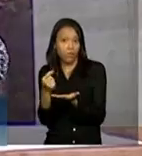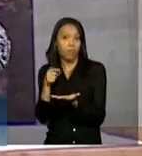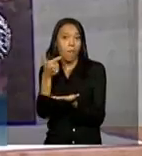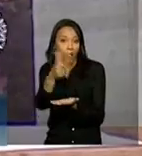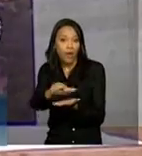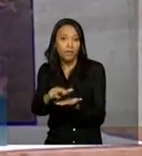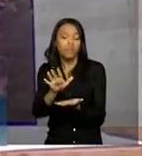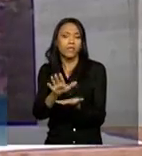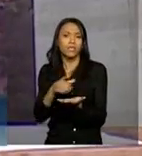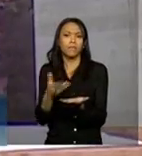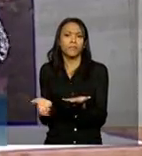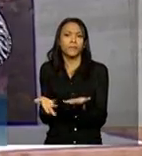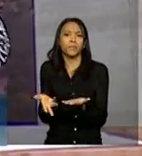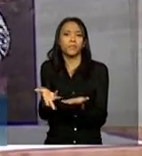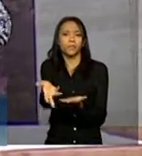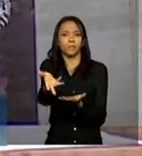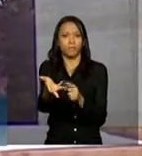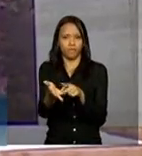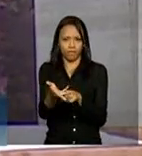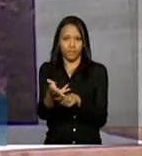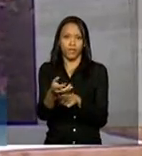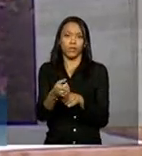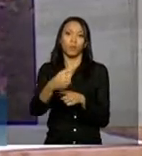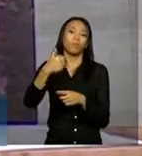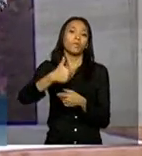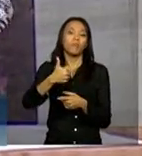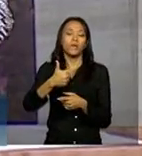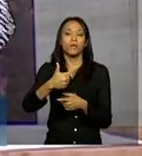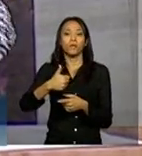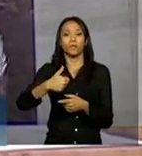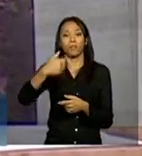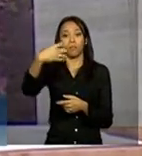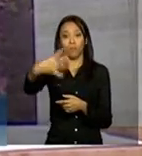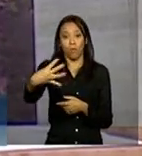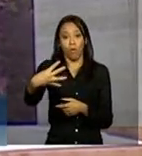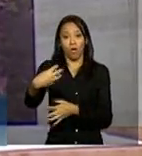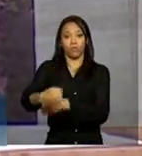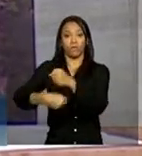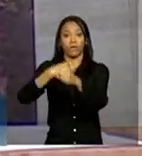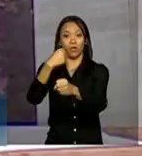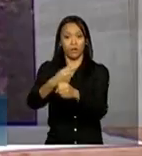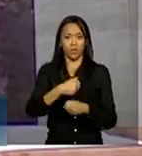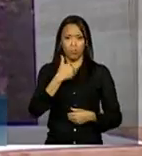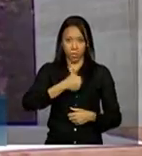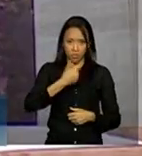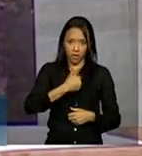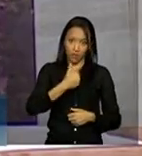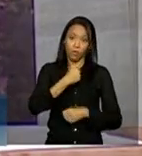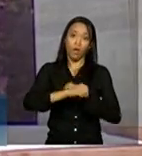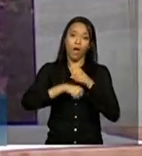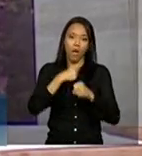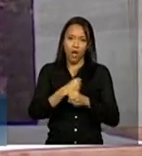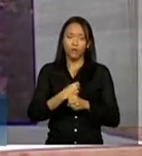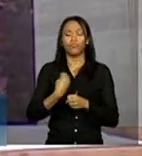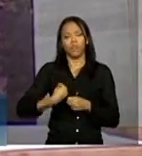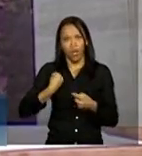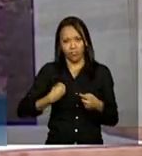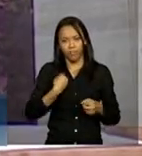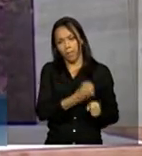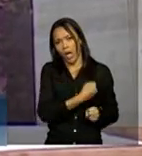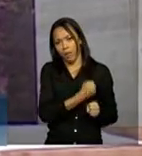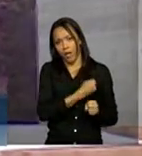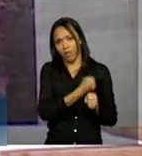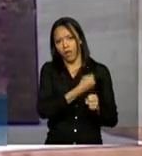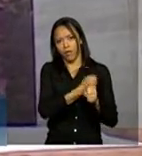de aceleração do primeiro para o quarto ano. Né? Porque no primeiro ano a gente tem obras que já estão em andamento, que